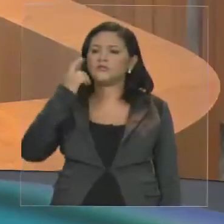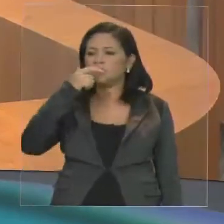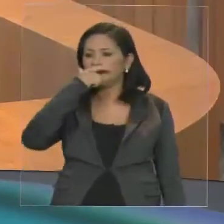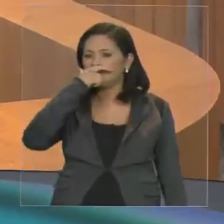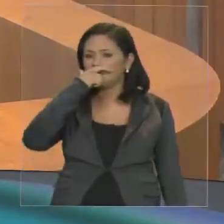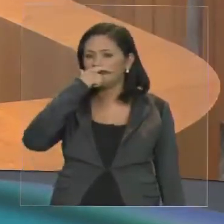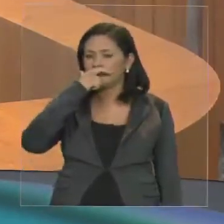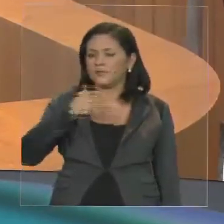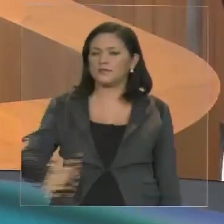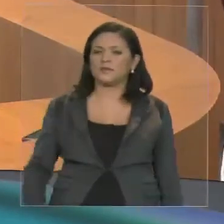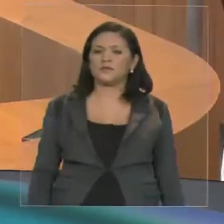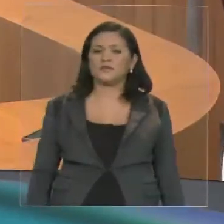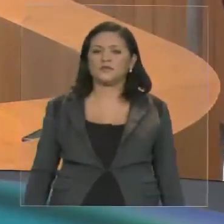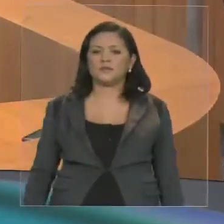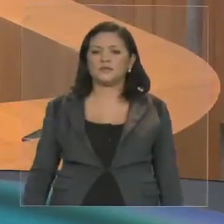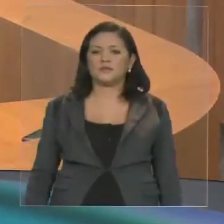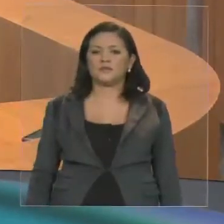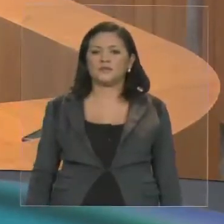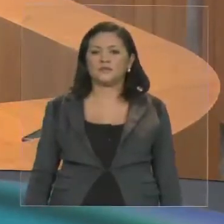Deputado César Pires,